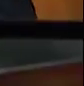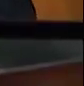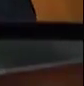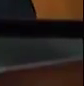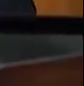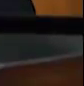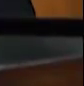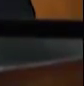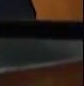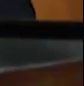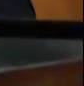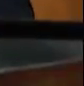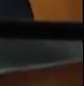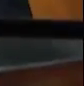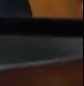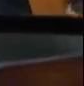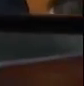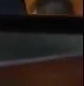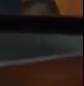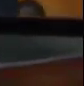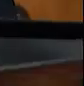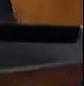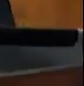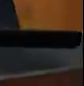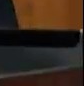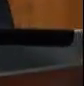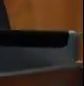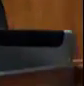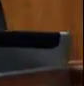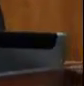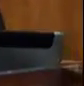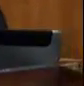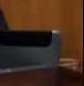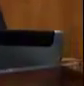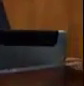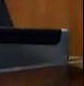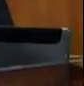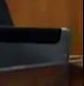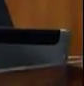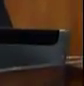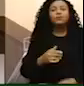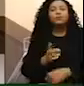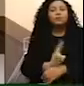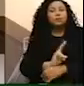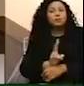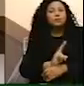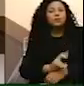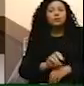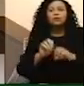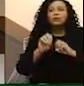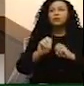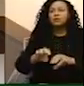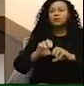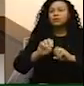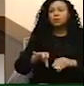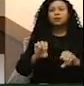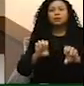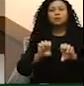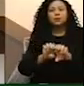são tirados de saúde, segurança, educação,